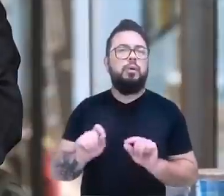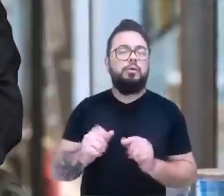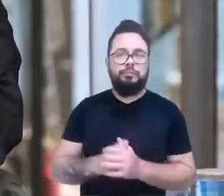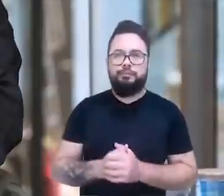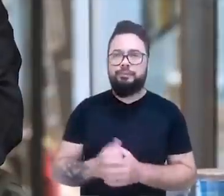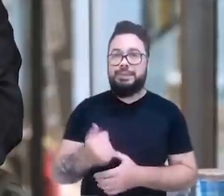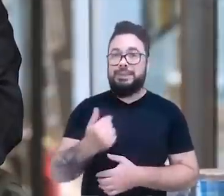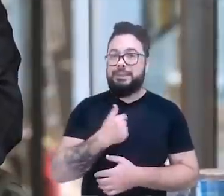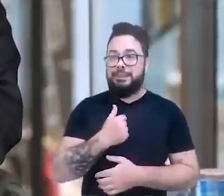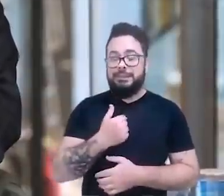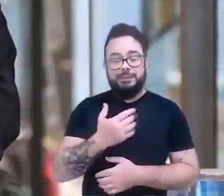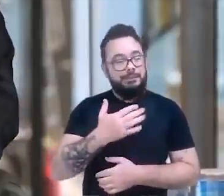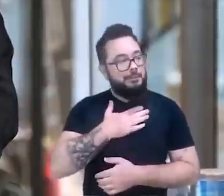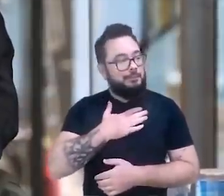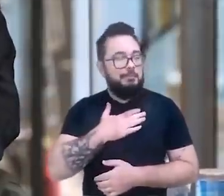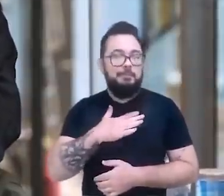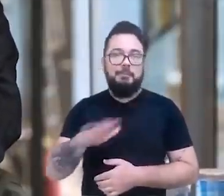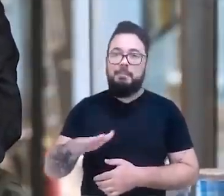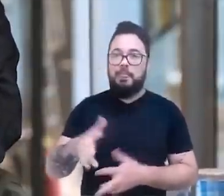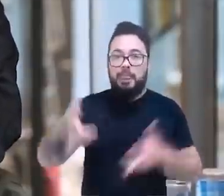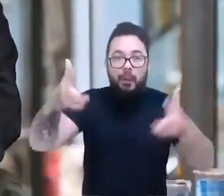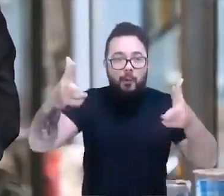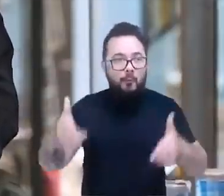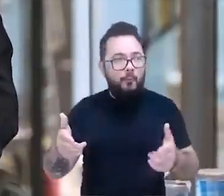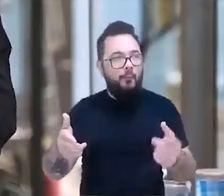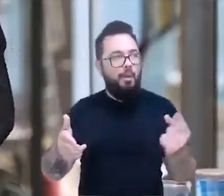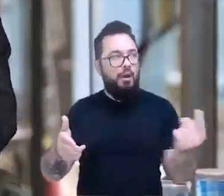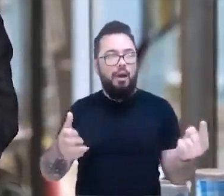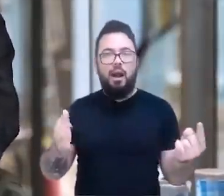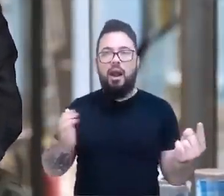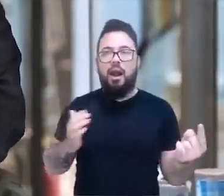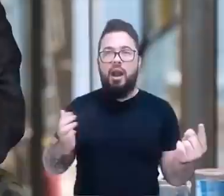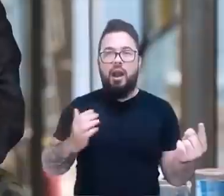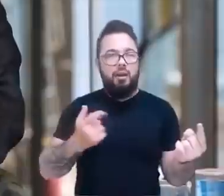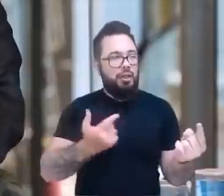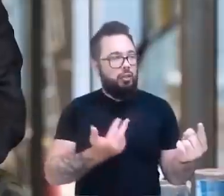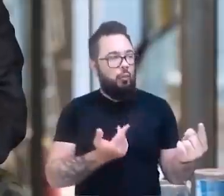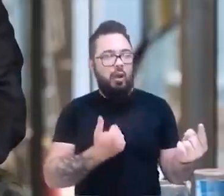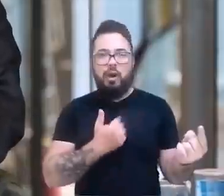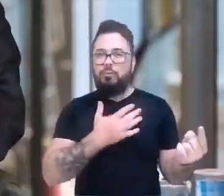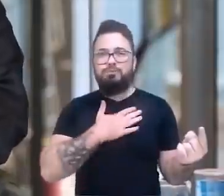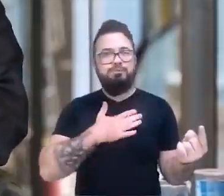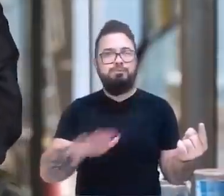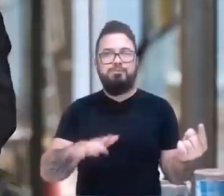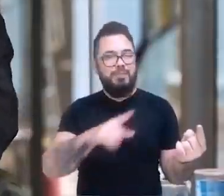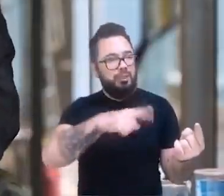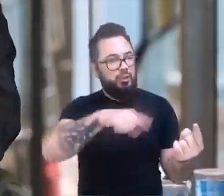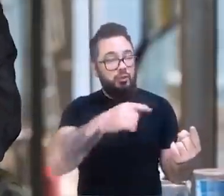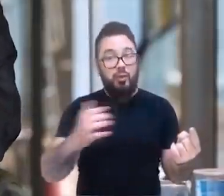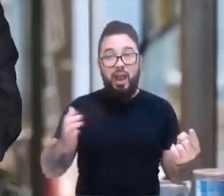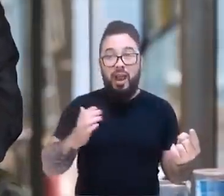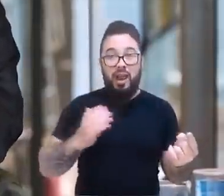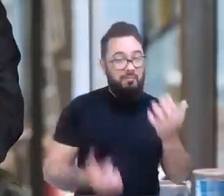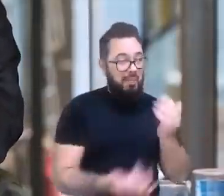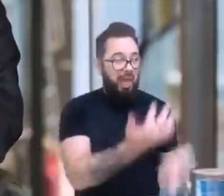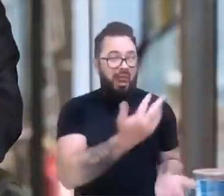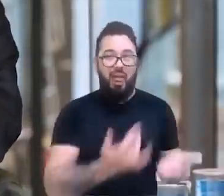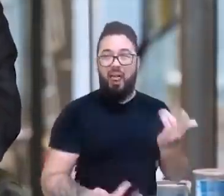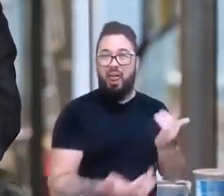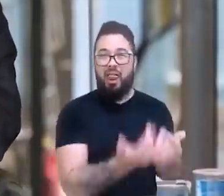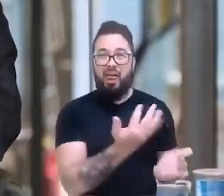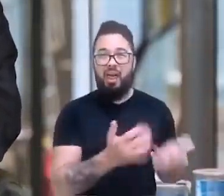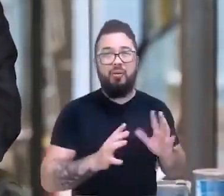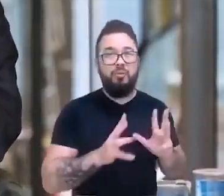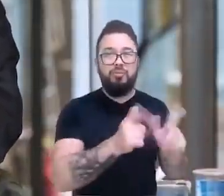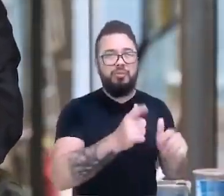seguinte eu não me assemelho a eles não sou simpática causa deles entendeu quero que todos eles queimam no inferno eles